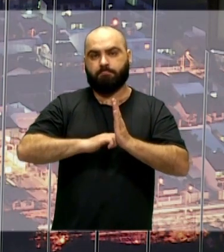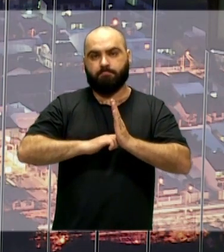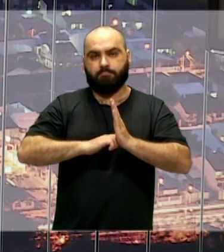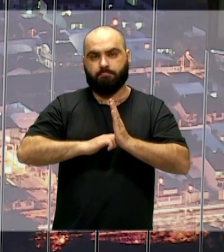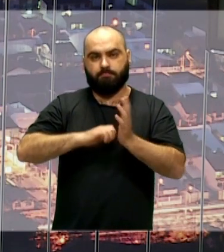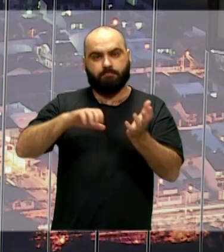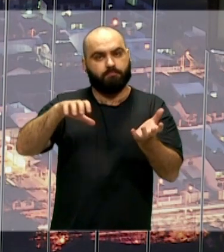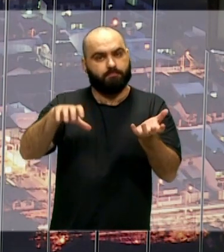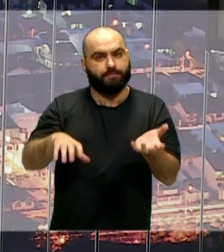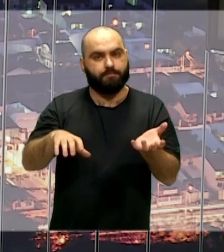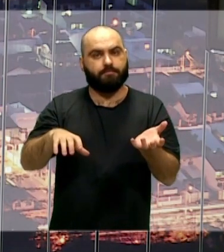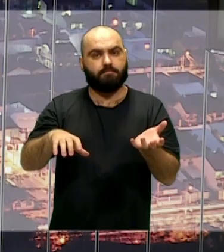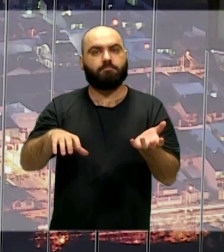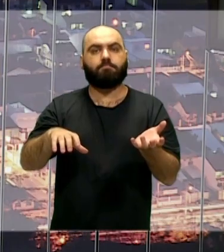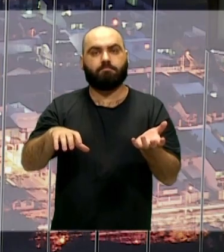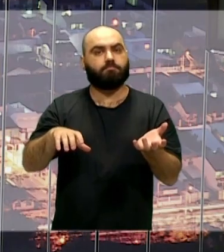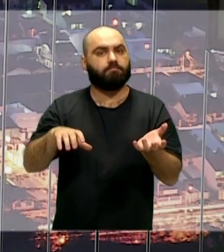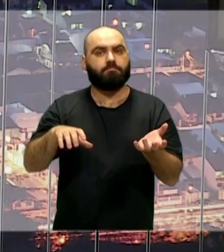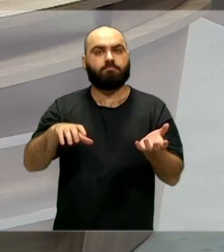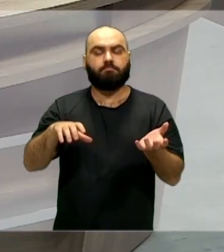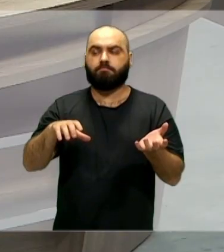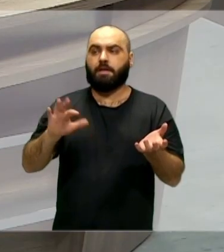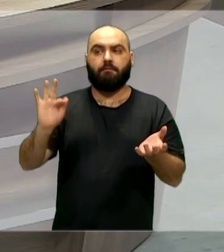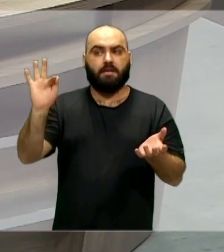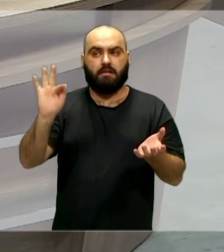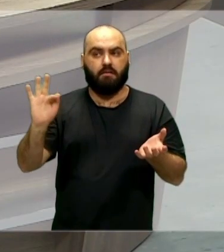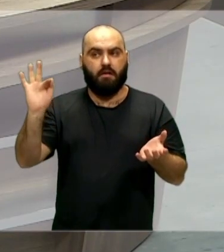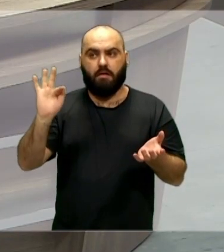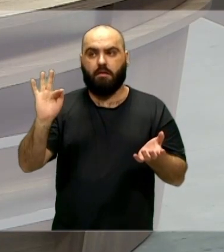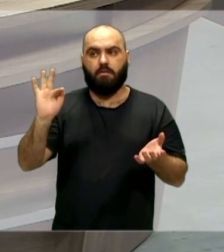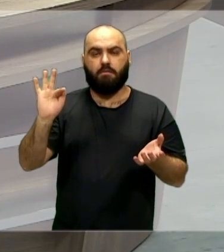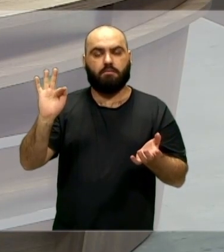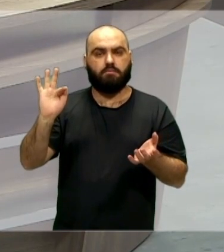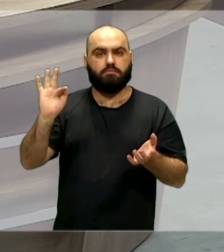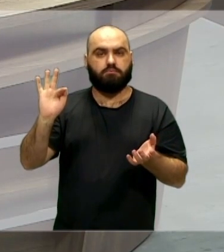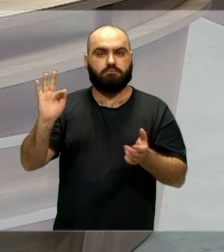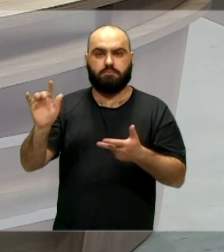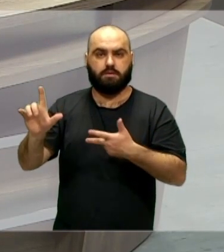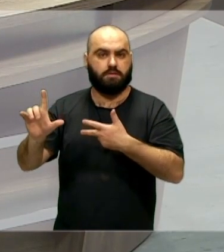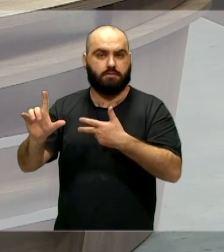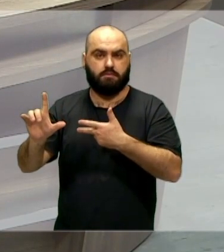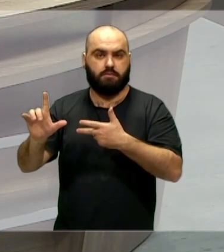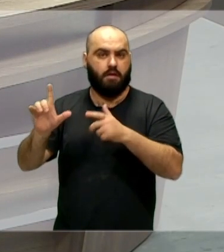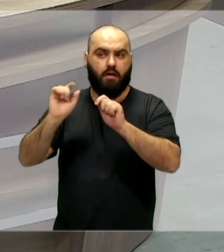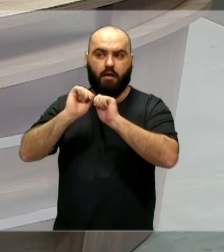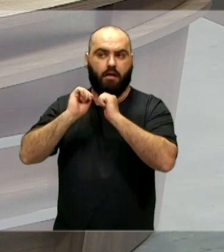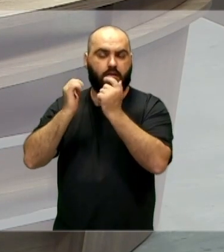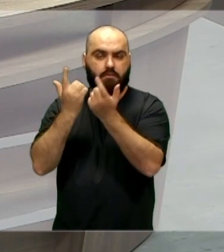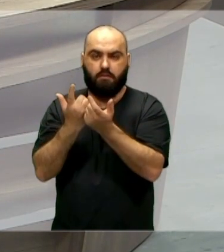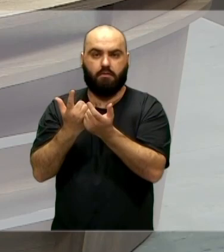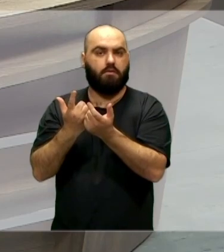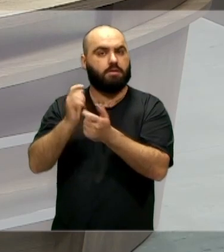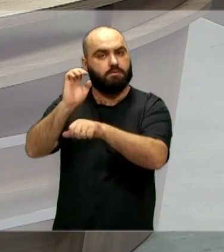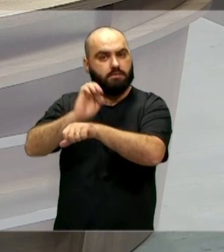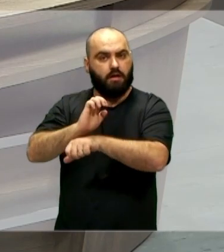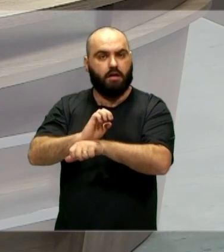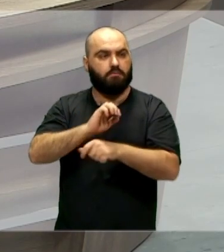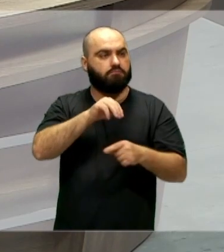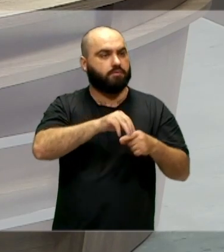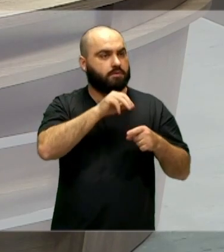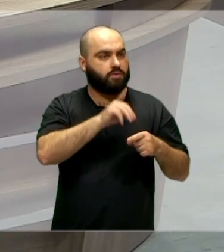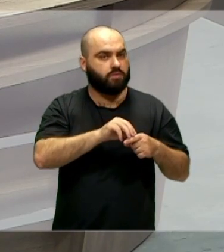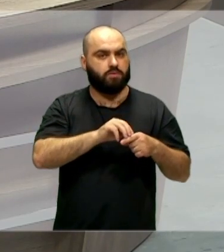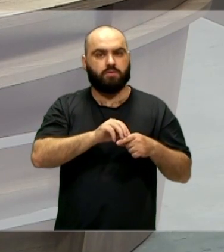espaços, seja na Câmara Federal, seja nos legislativos estaduais, dos municípios,